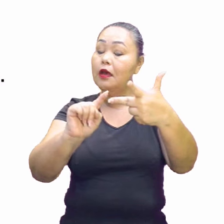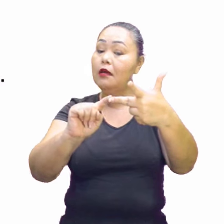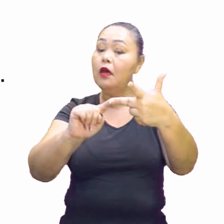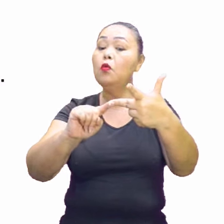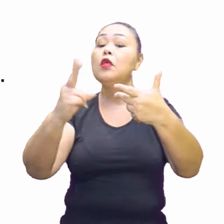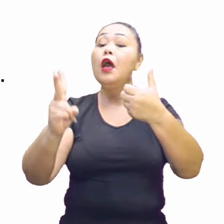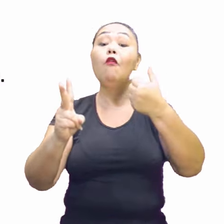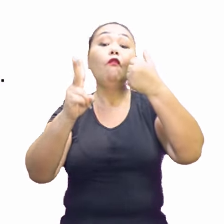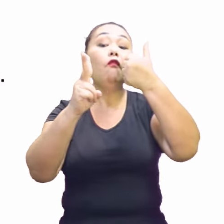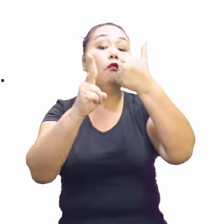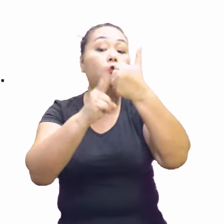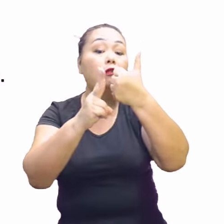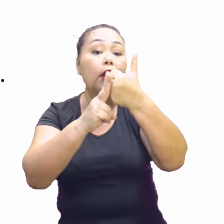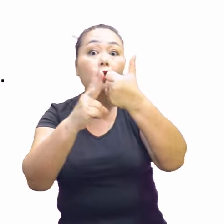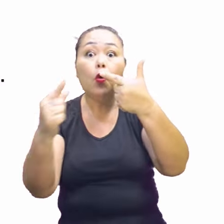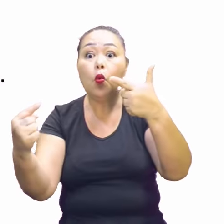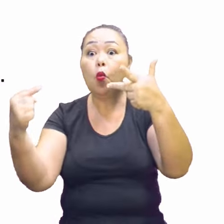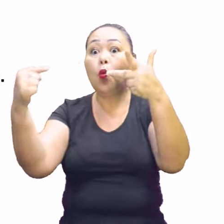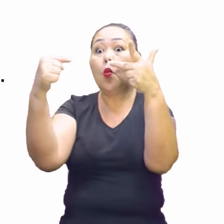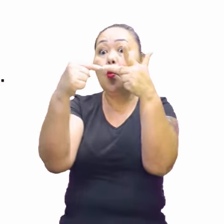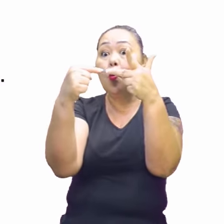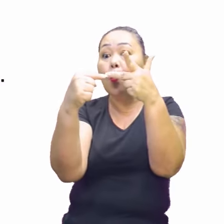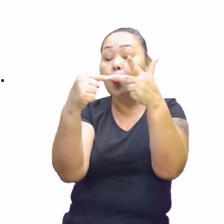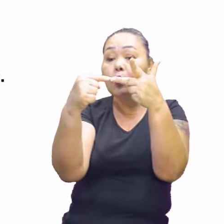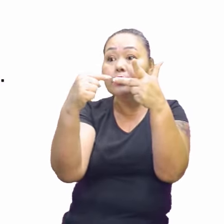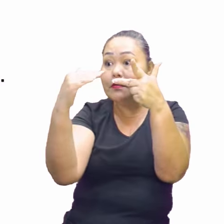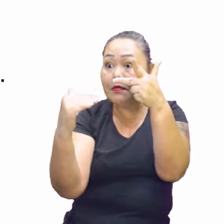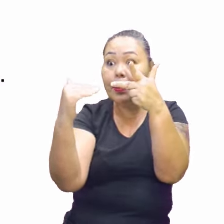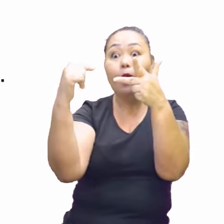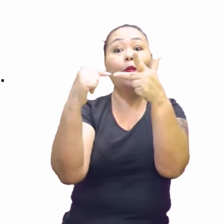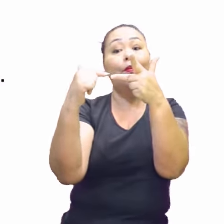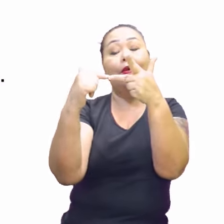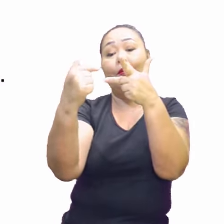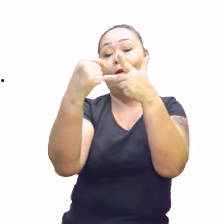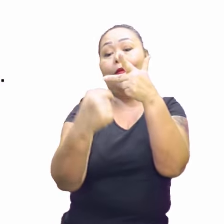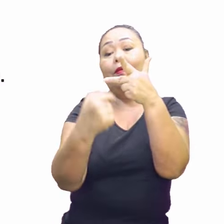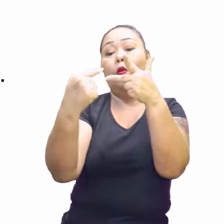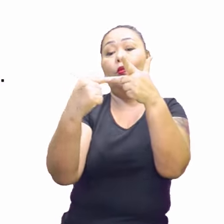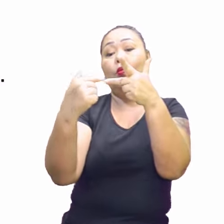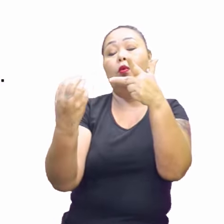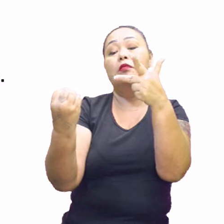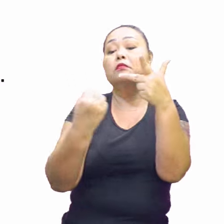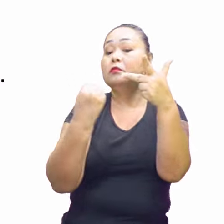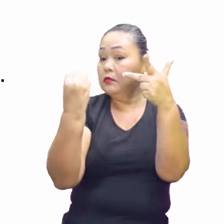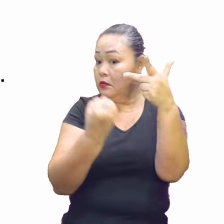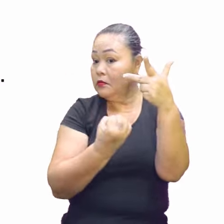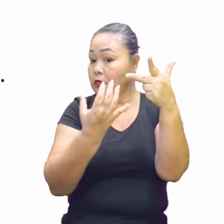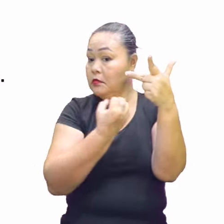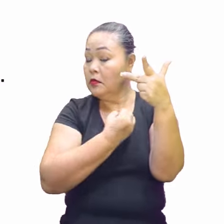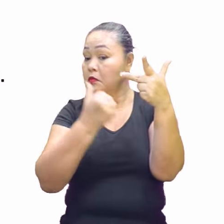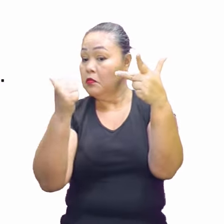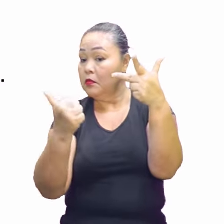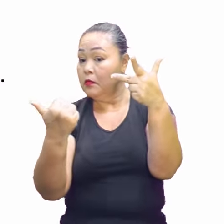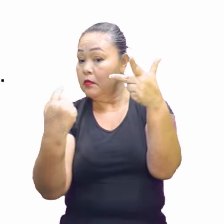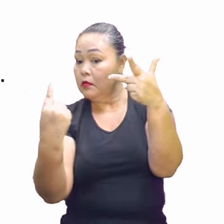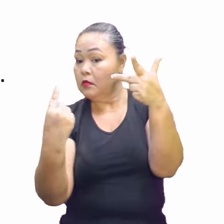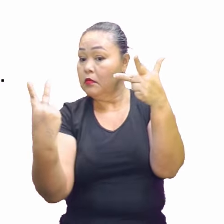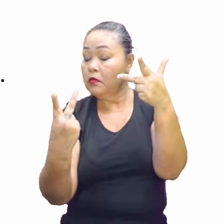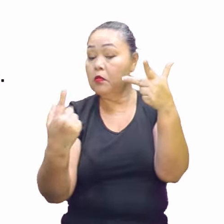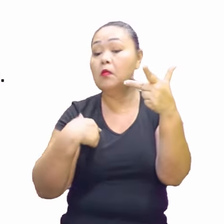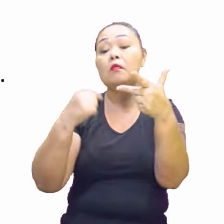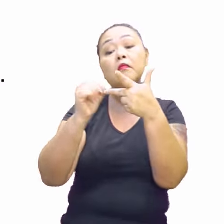o verbo vai ter que fazer concordância com ele, na mesma pessoa, no mesmo número. Tá aqui, verbo na